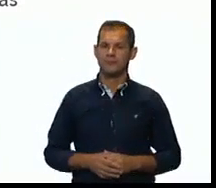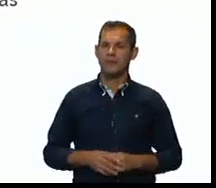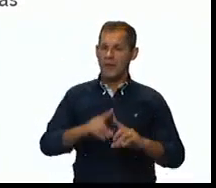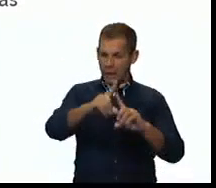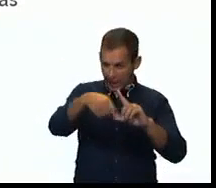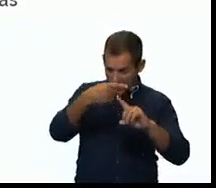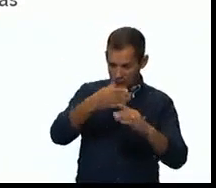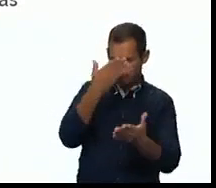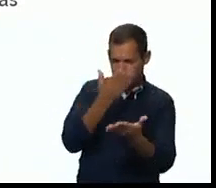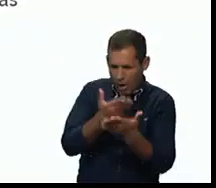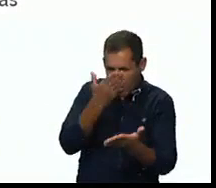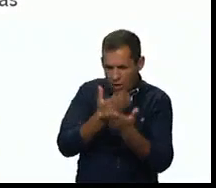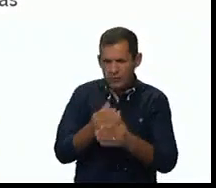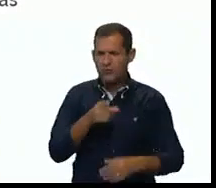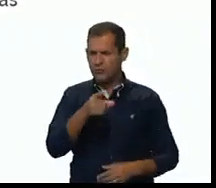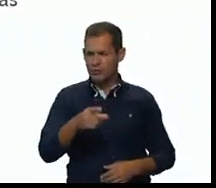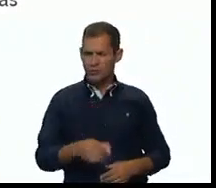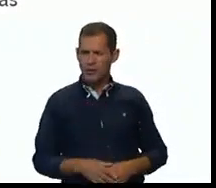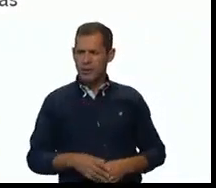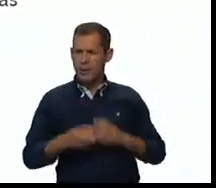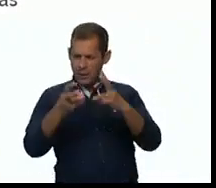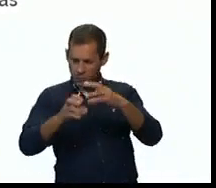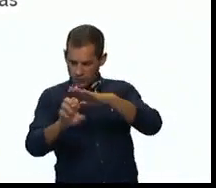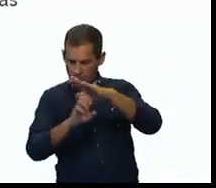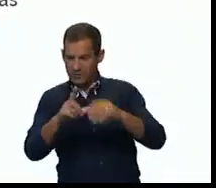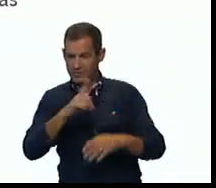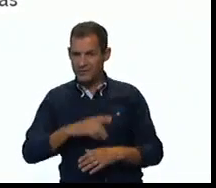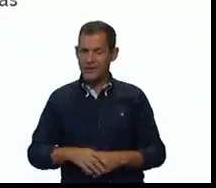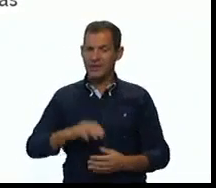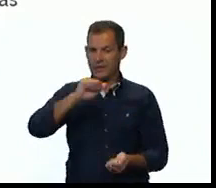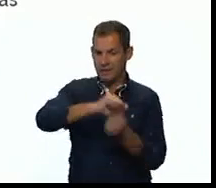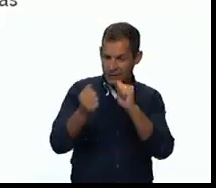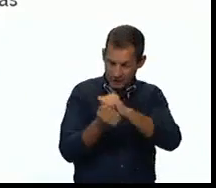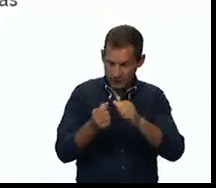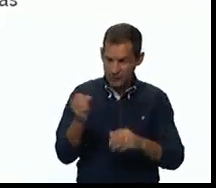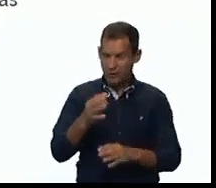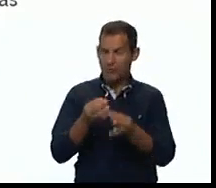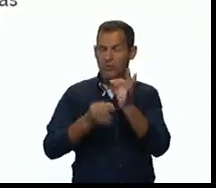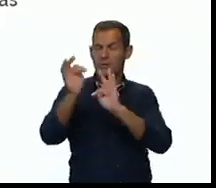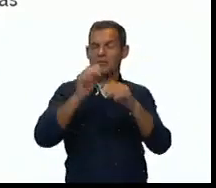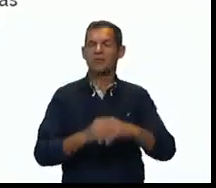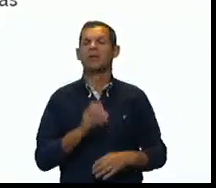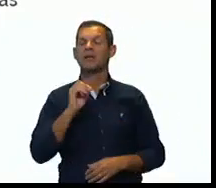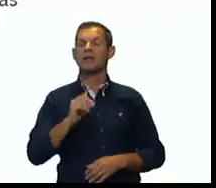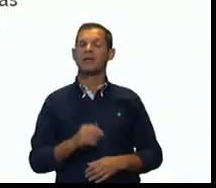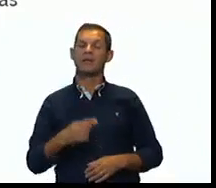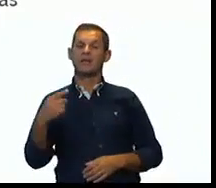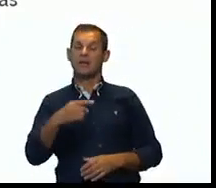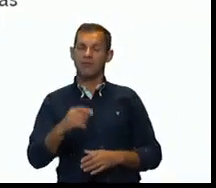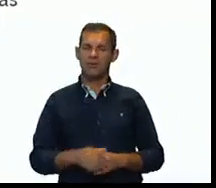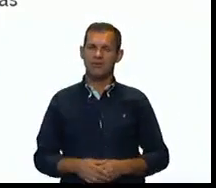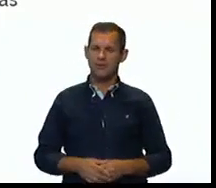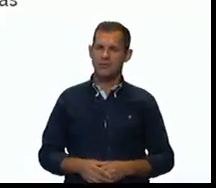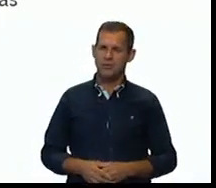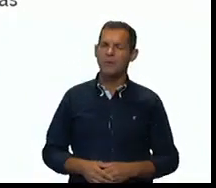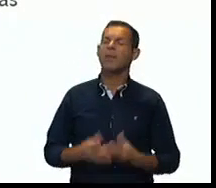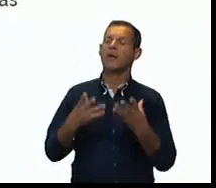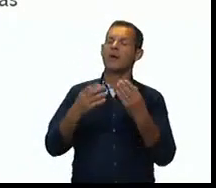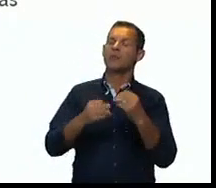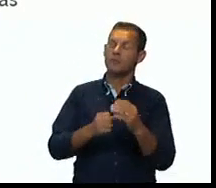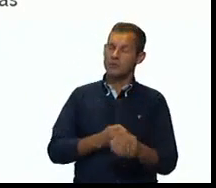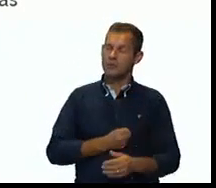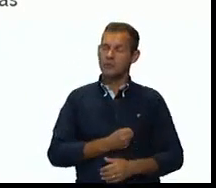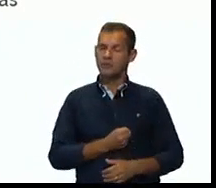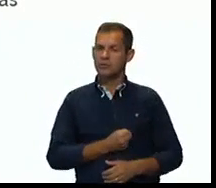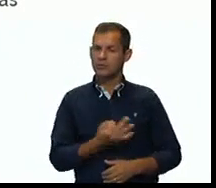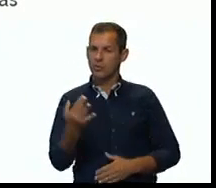Após alguns estudos, você concluiu que a empresa deve adotar uma nova tecnologia, que vai reduzir gradativamente a